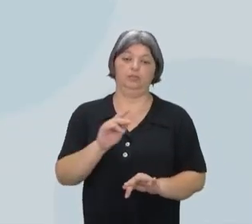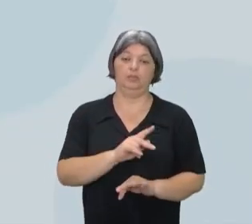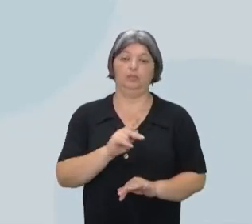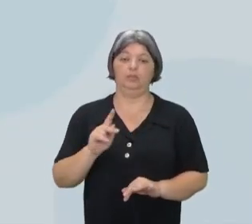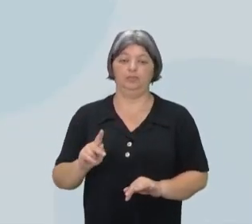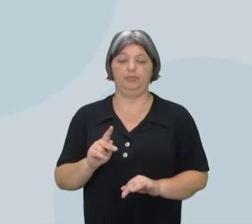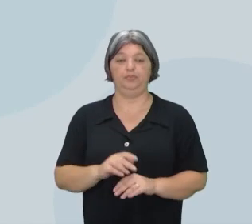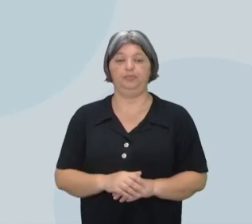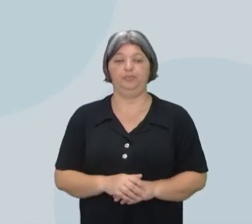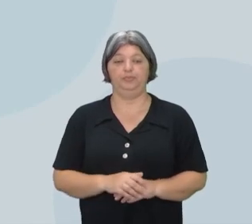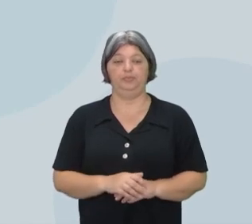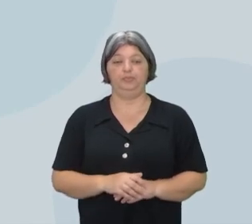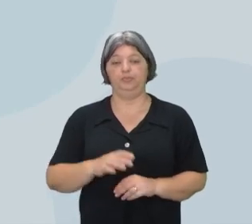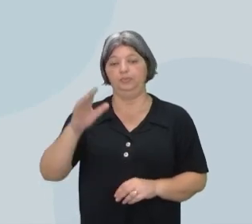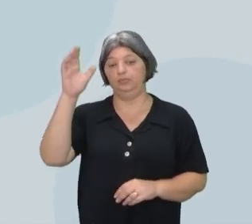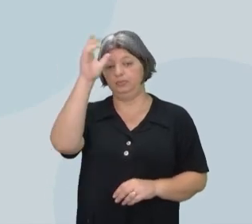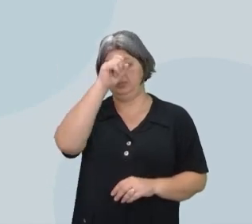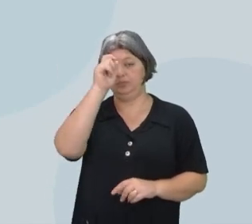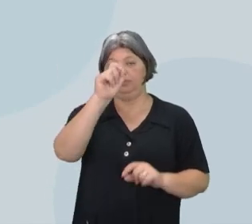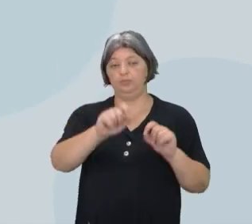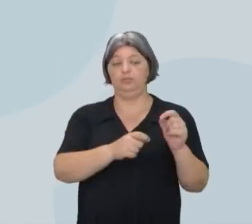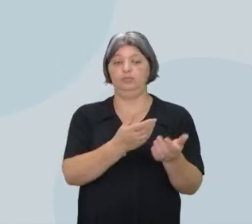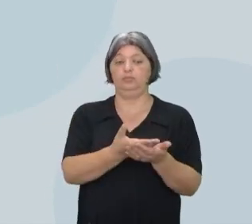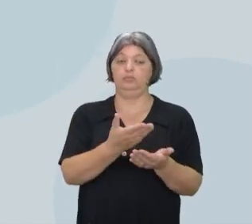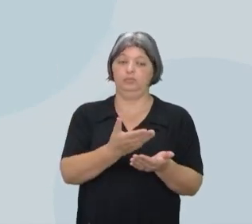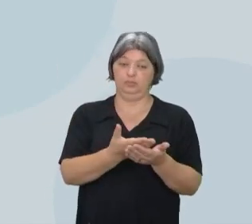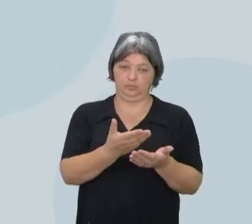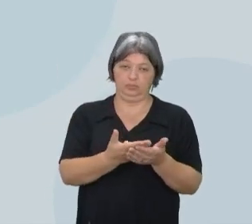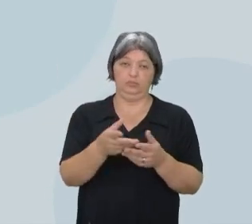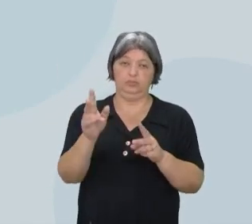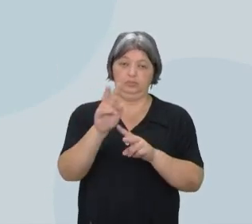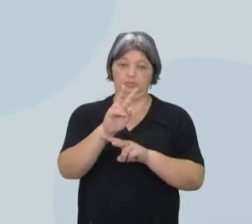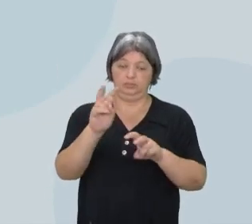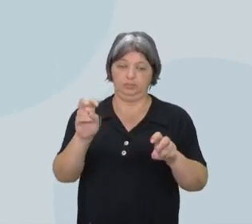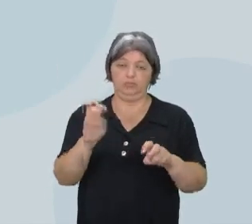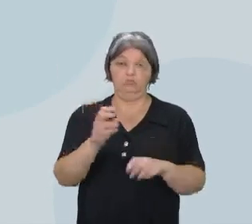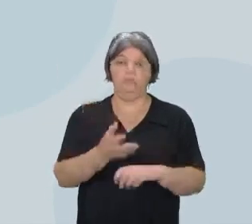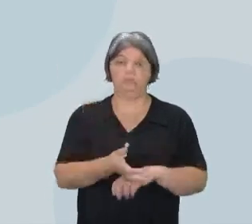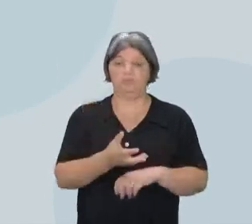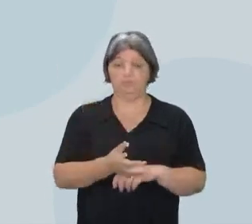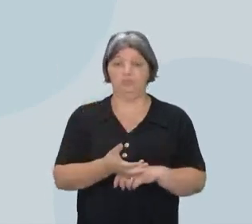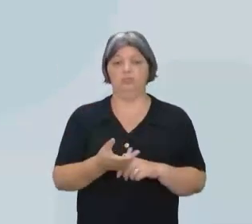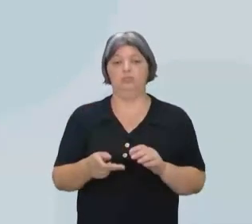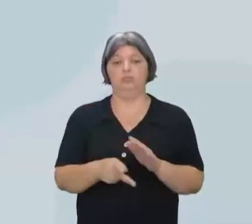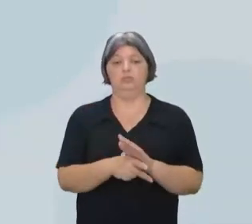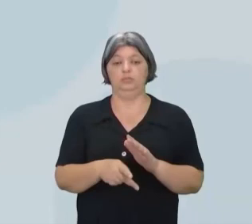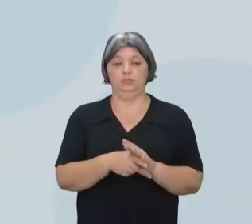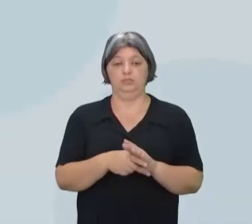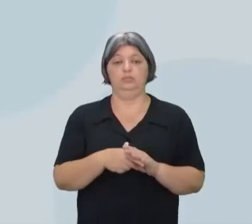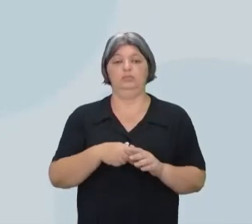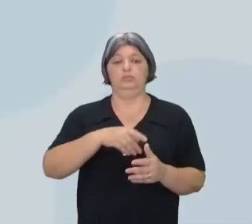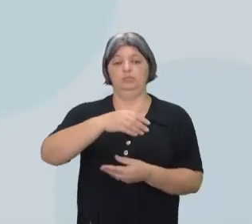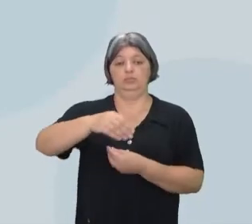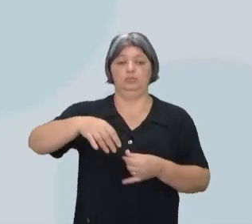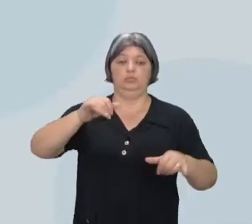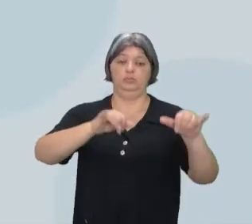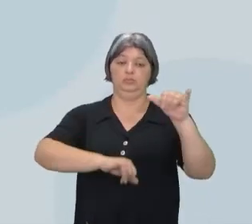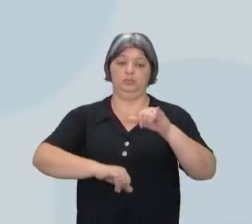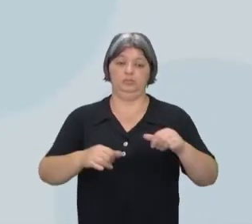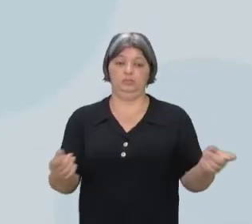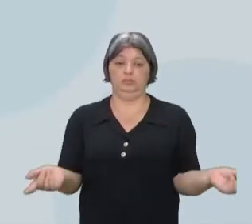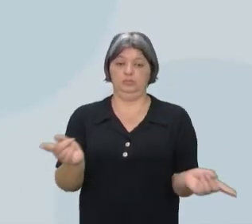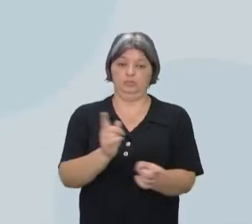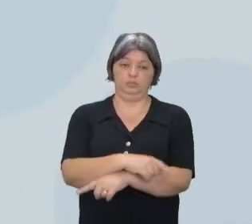que aprendemos? A gente aprendeu o que vamos estudar neste componente, reações químicas reversíveis e irreversíveis